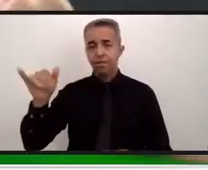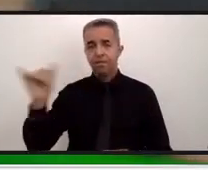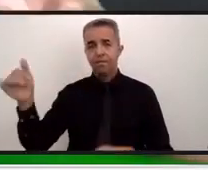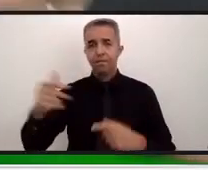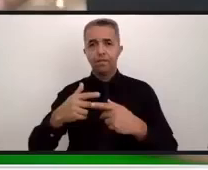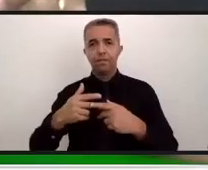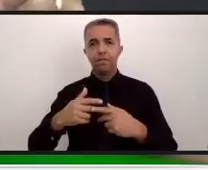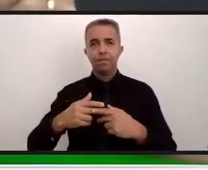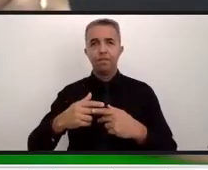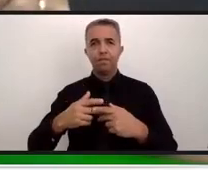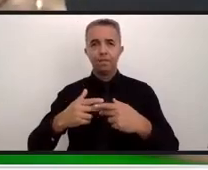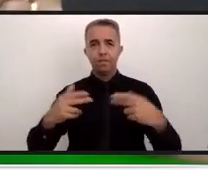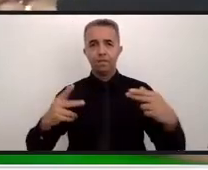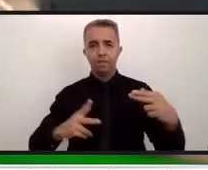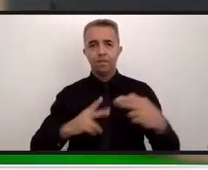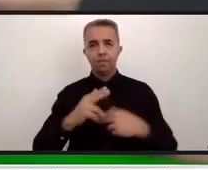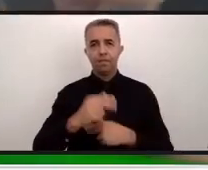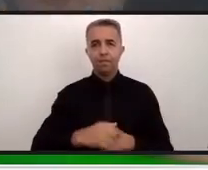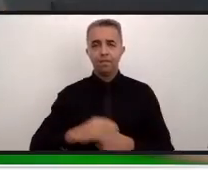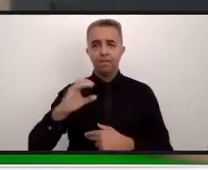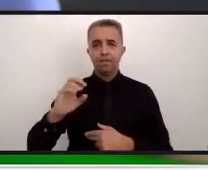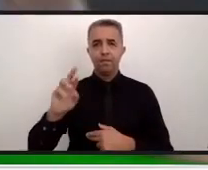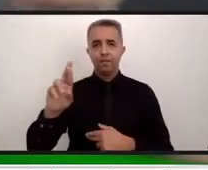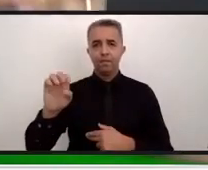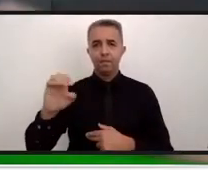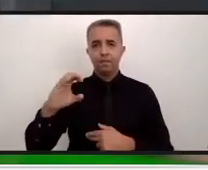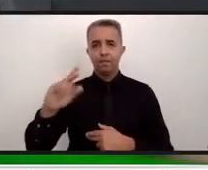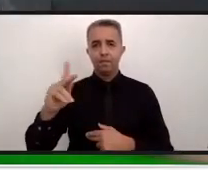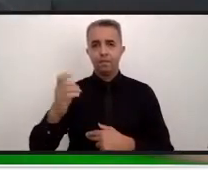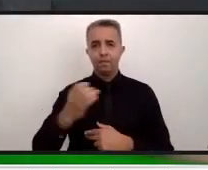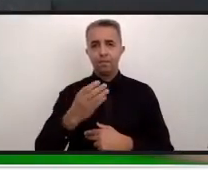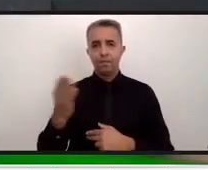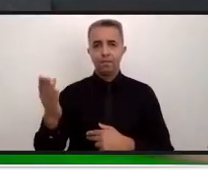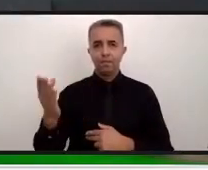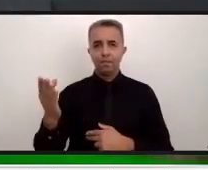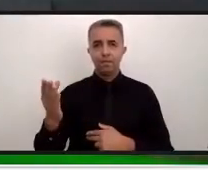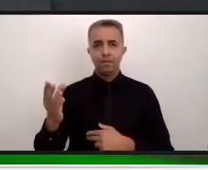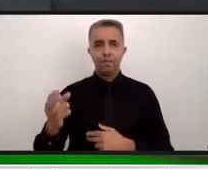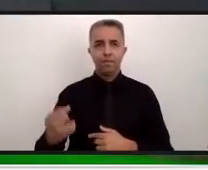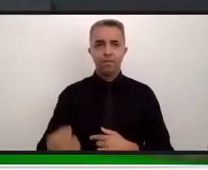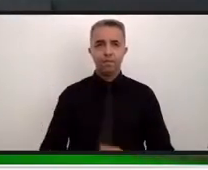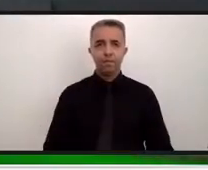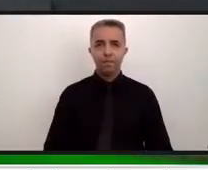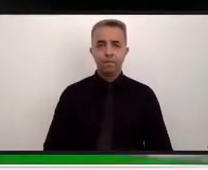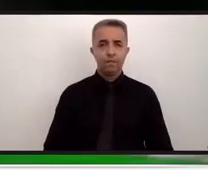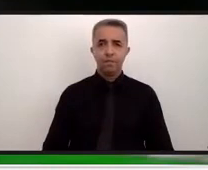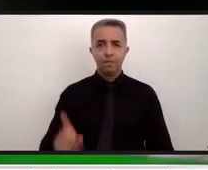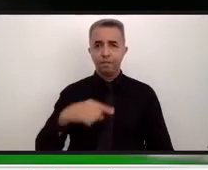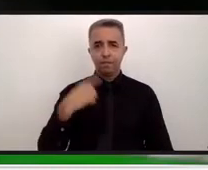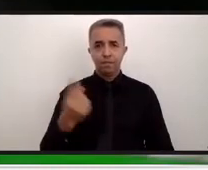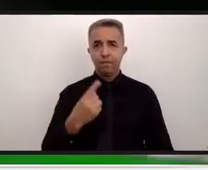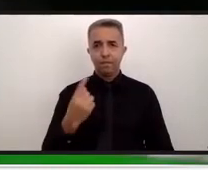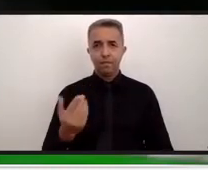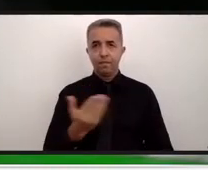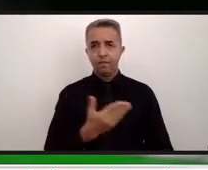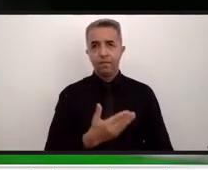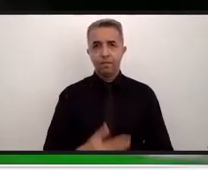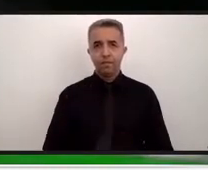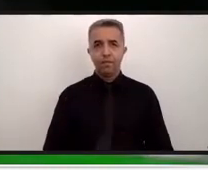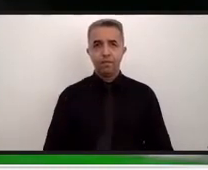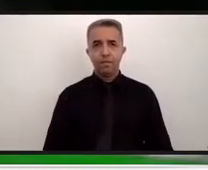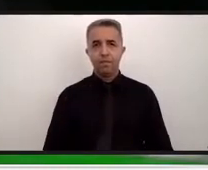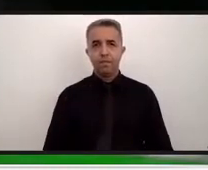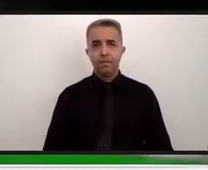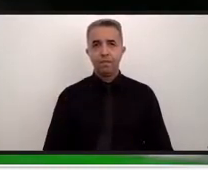Vereador, inaugurou. E vem com essa conversa aí o fiada. senhor está Nós voltando não. atrás. Não é questão de ordem. É, Nós questão de não vamos ordem dar continuidade mesmo, manter à sessão o assim. respeito, por Eu